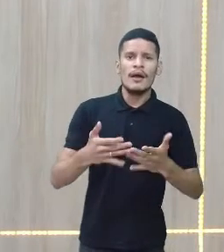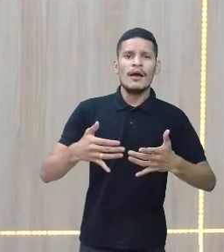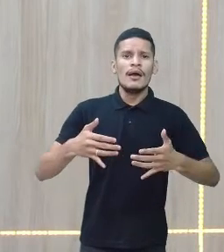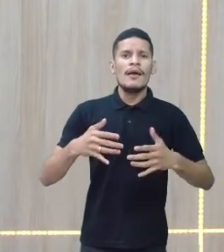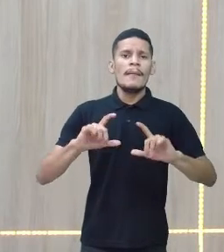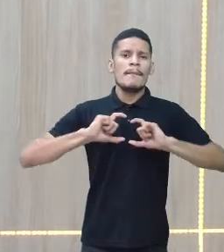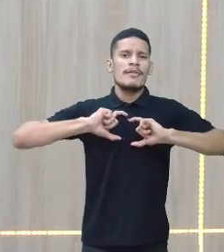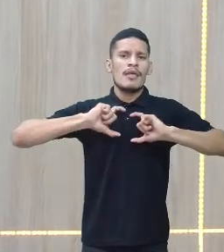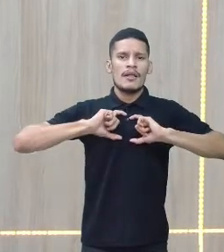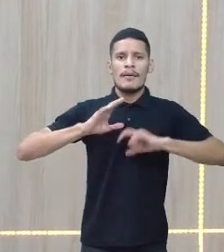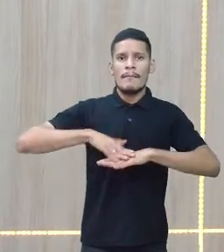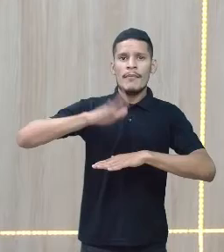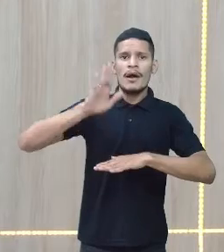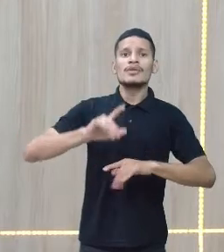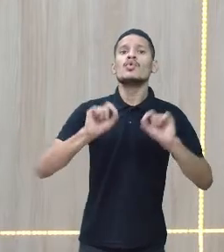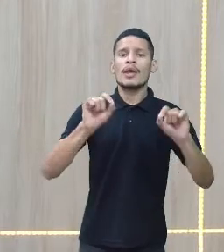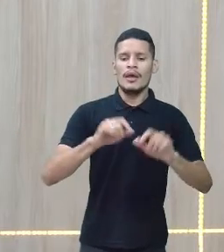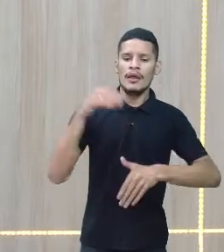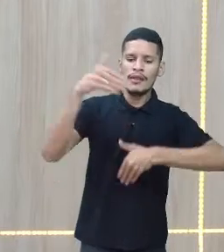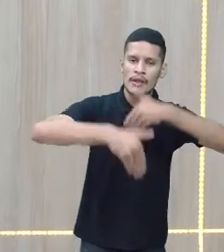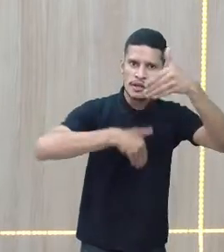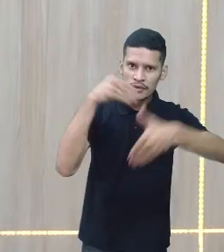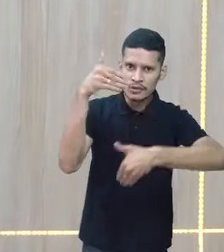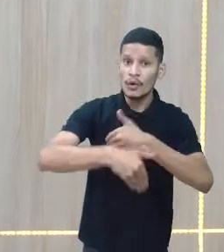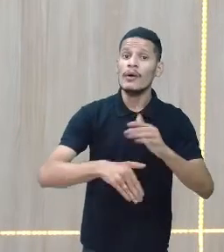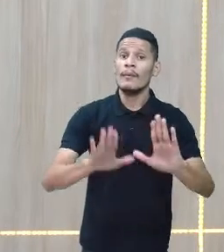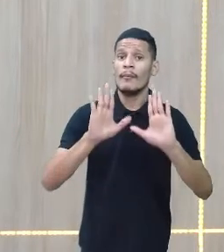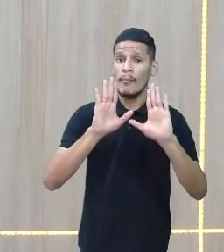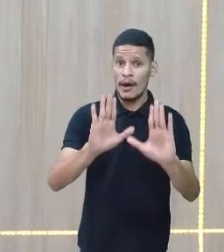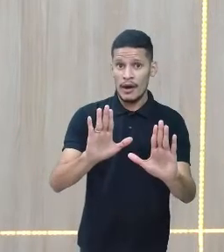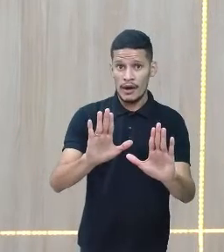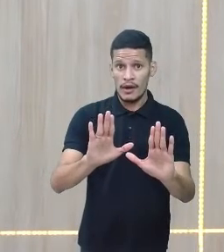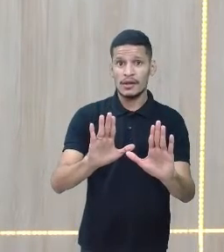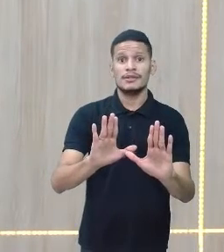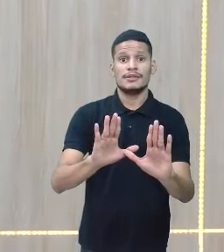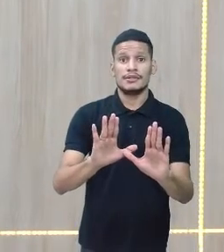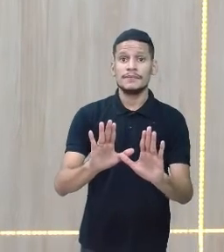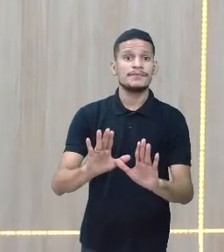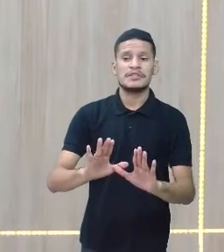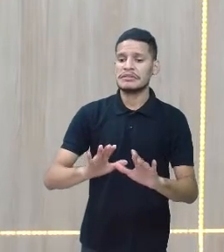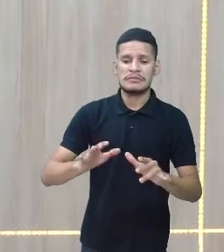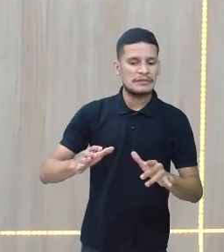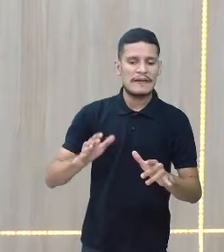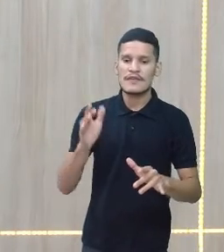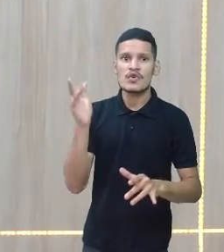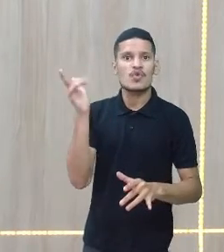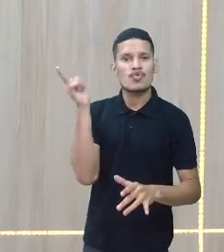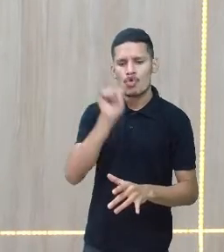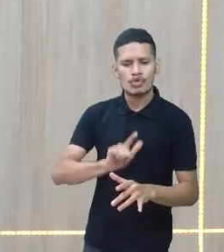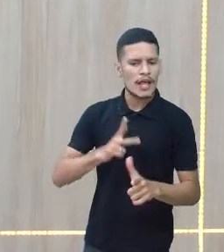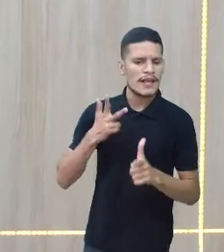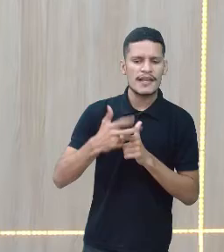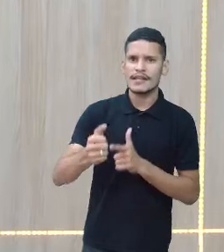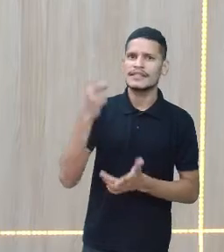é a natação, né? Mas a invencível é aqui, ó,